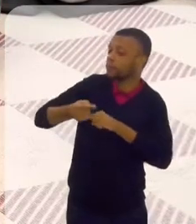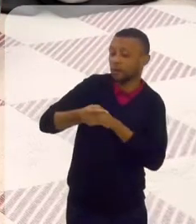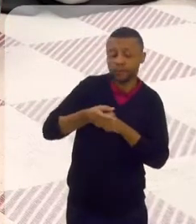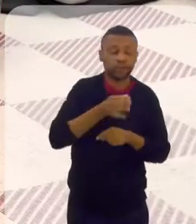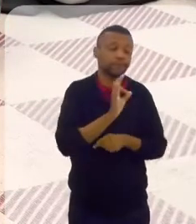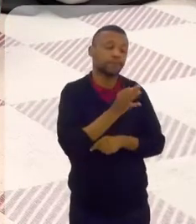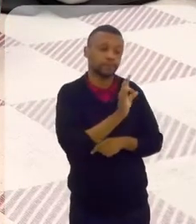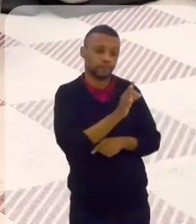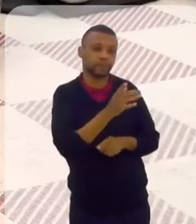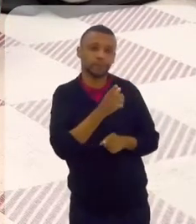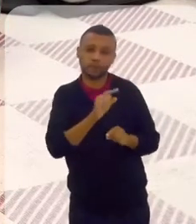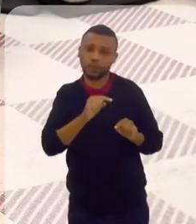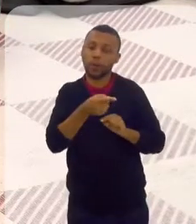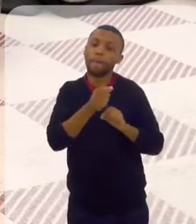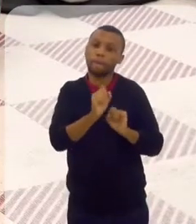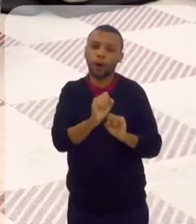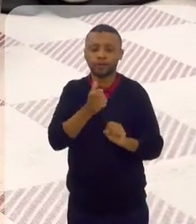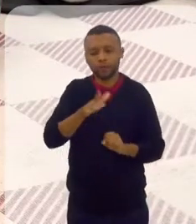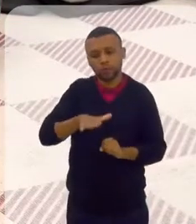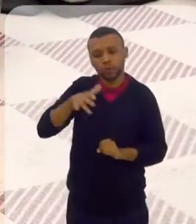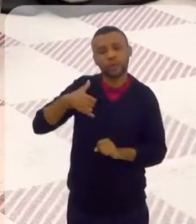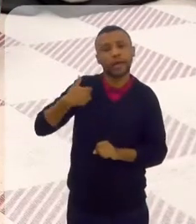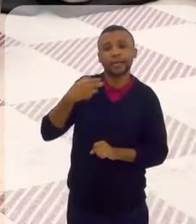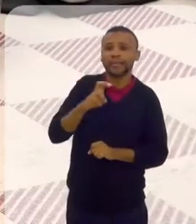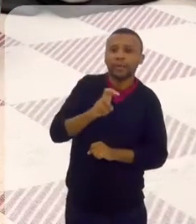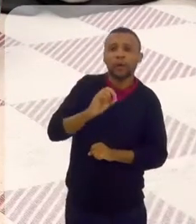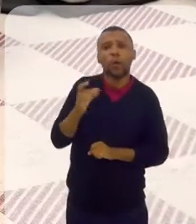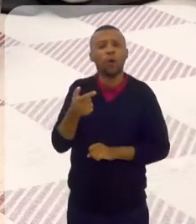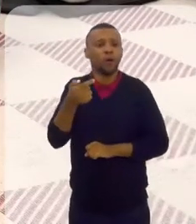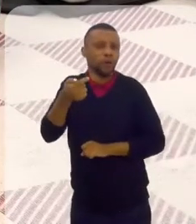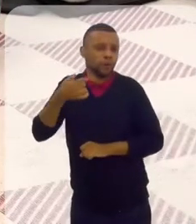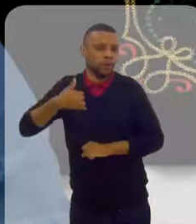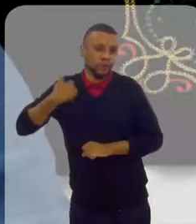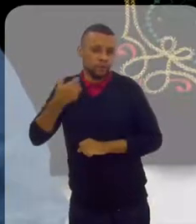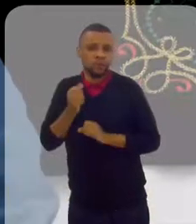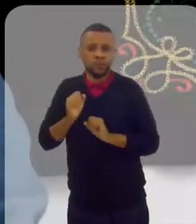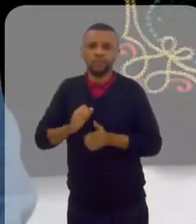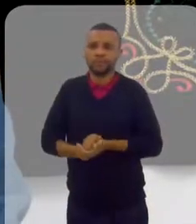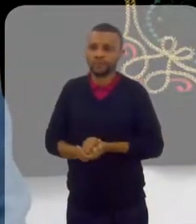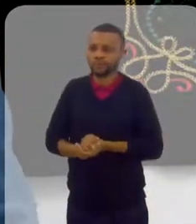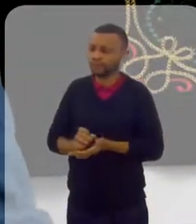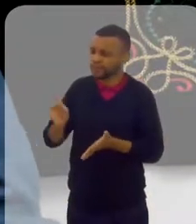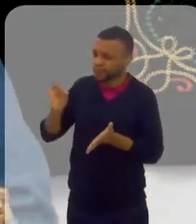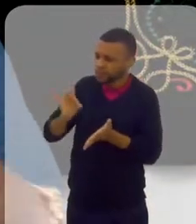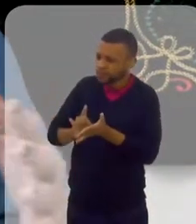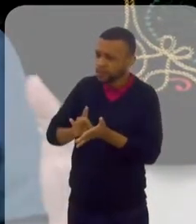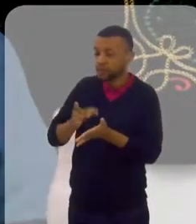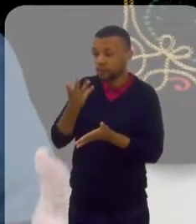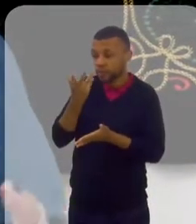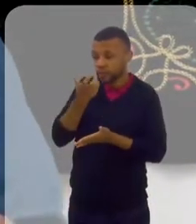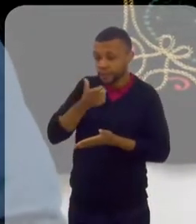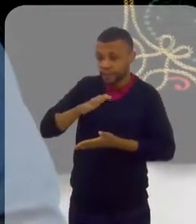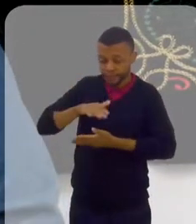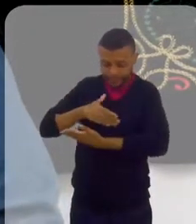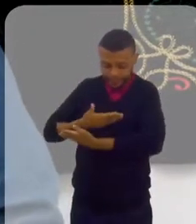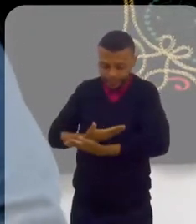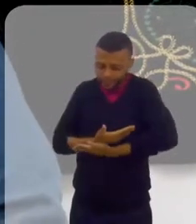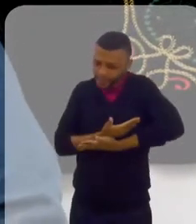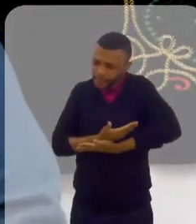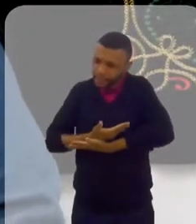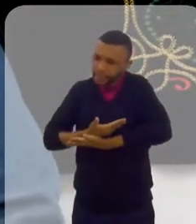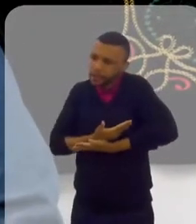Pode deixar até ficar um pouco mais forte, 5 anos, 7 anos, e fazer. É verdade que desde que a criança